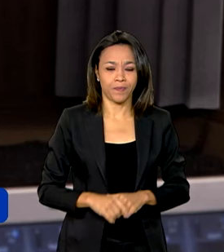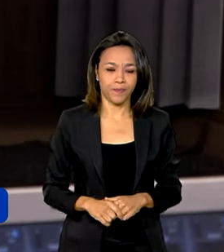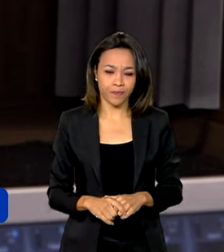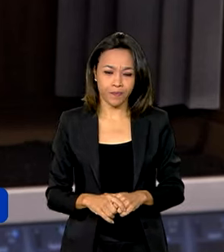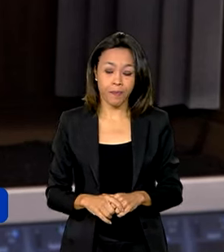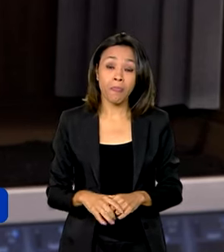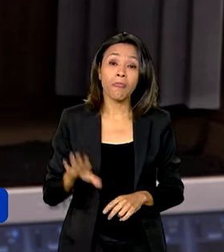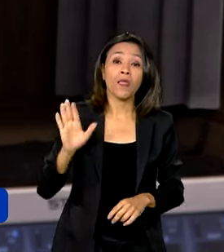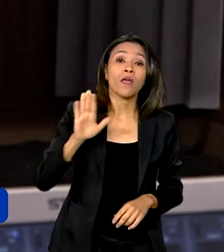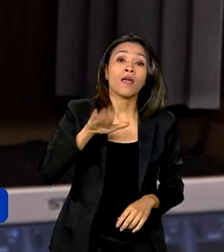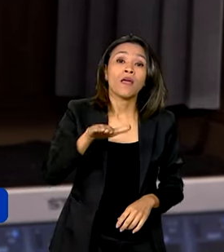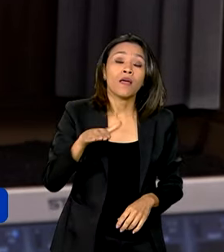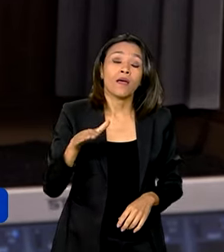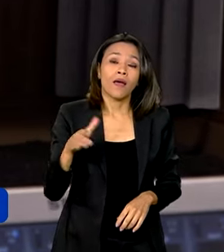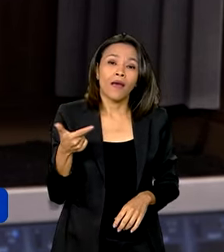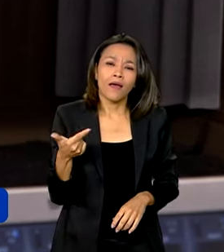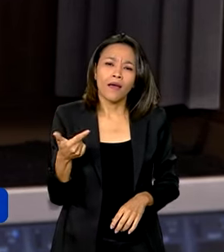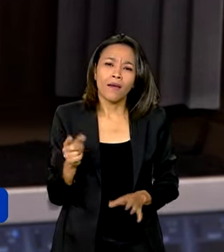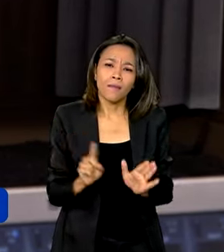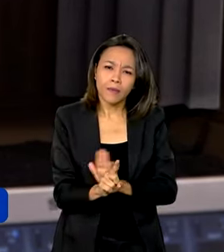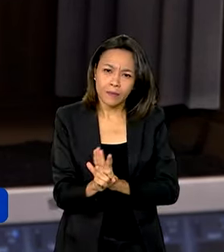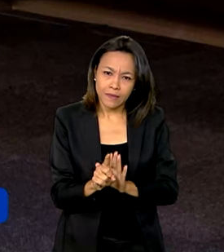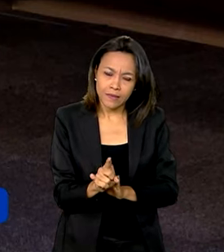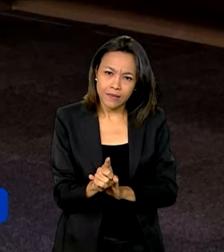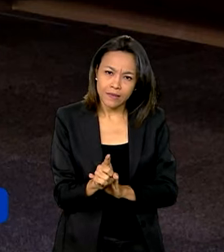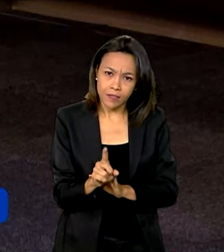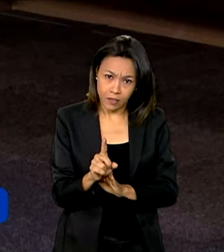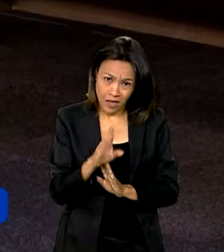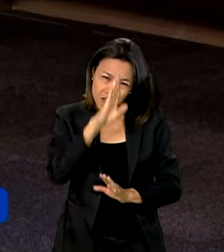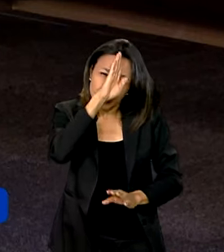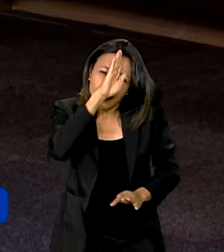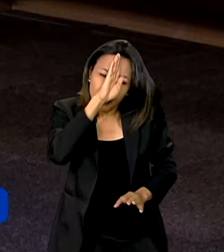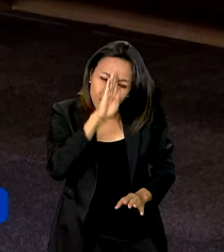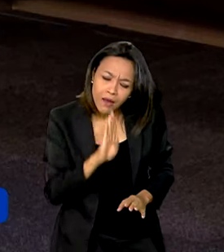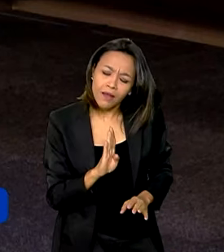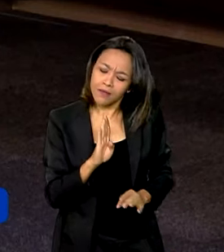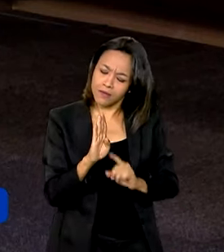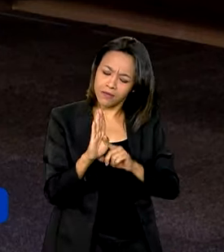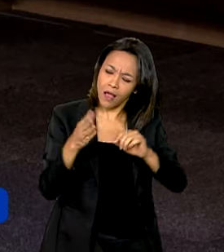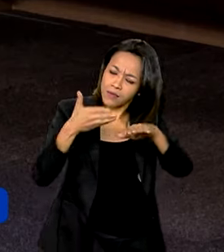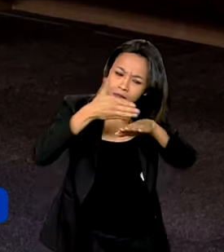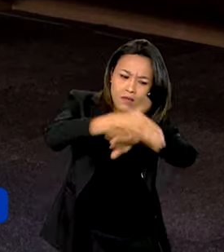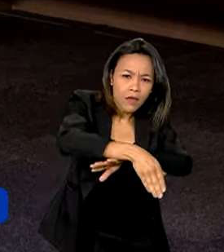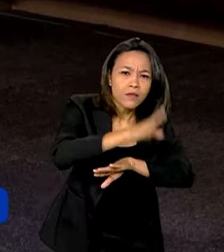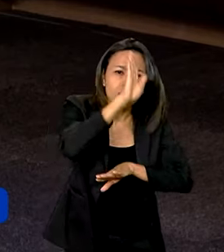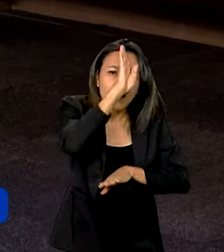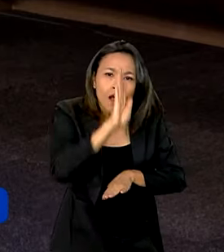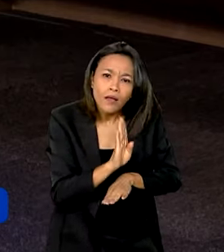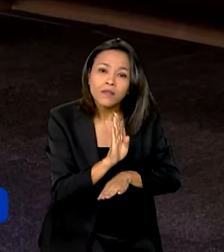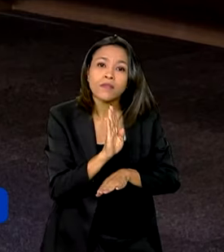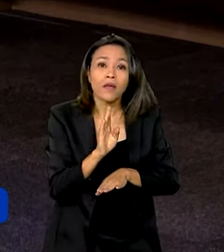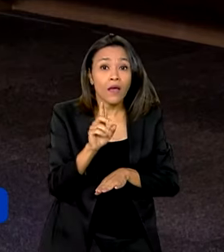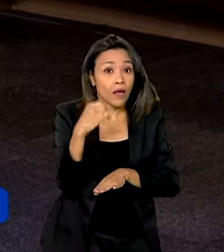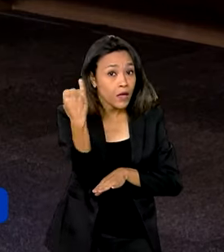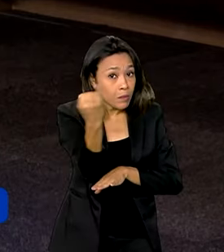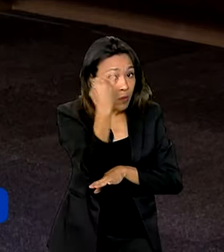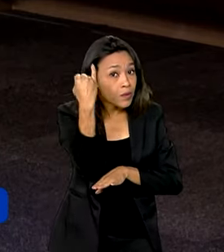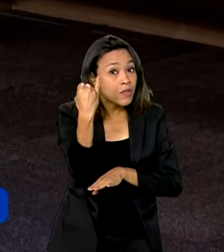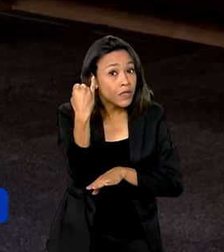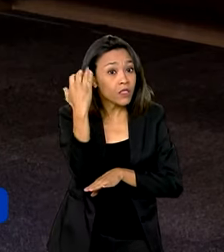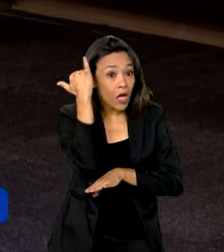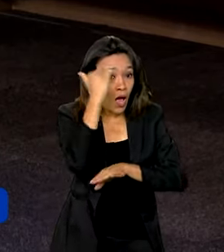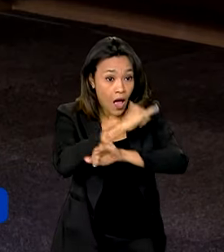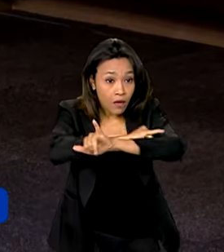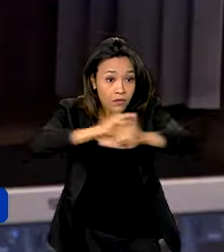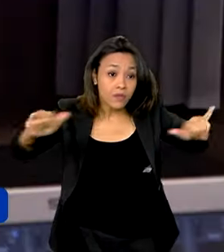eh essa essa gratuidade eh é importante dizer para as pessoas que não tem burocracia né